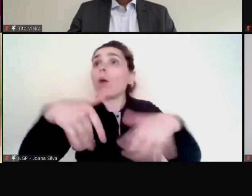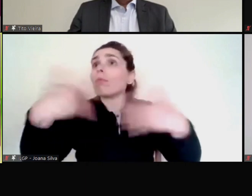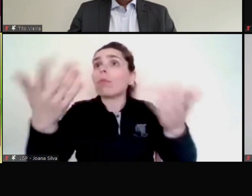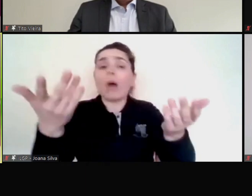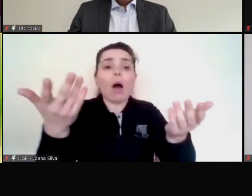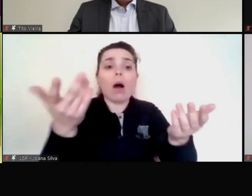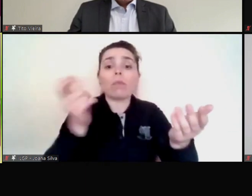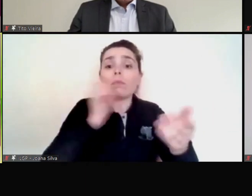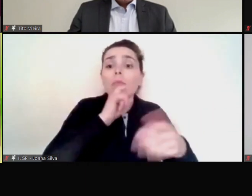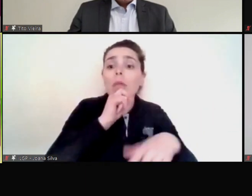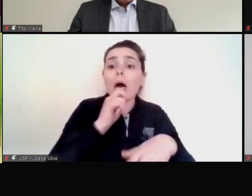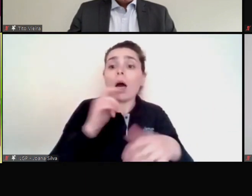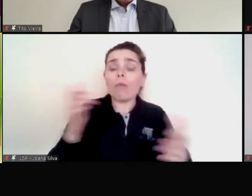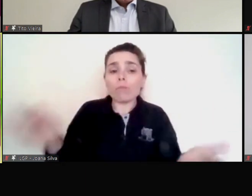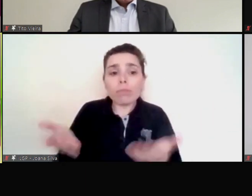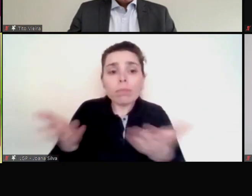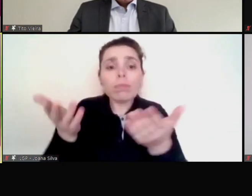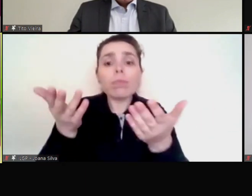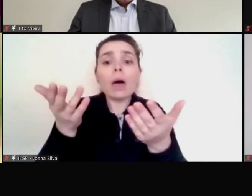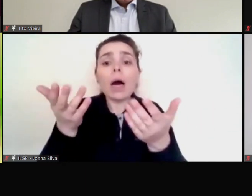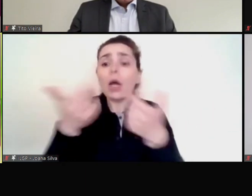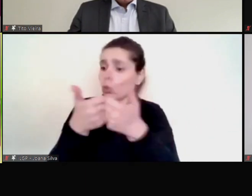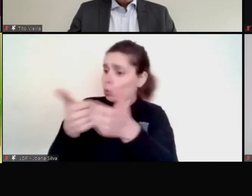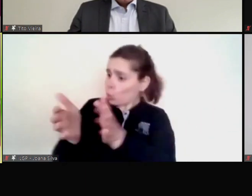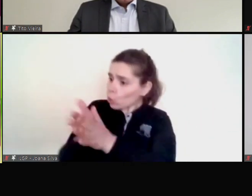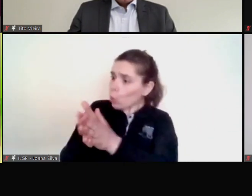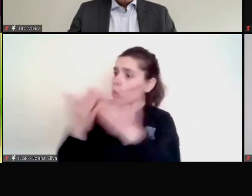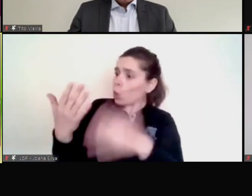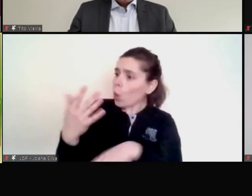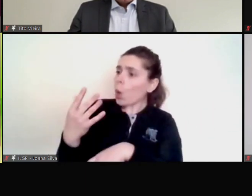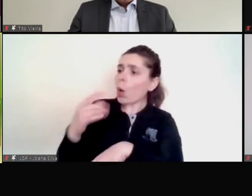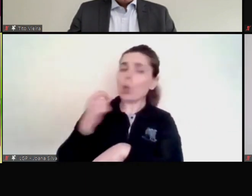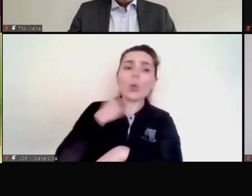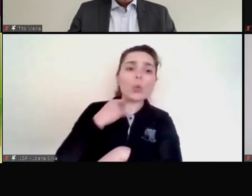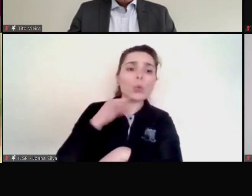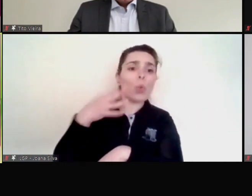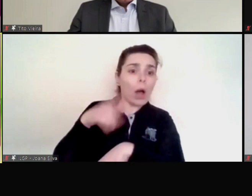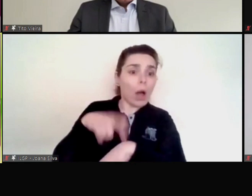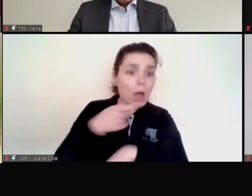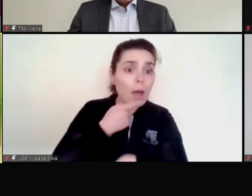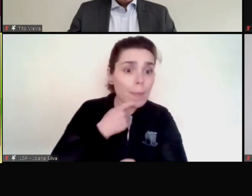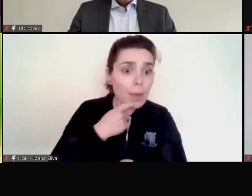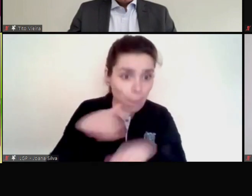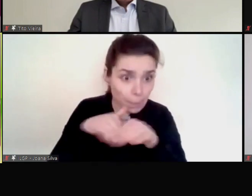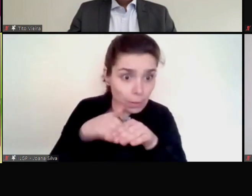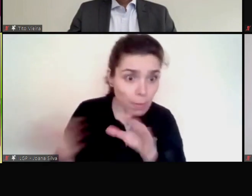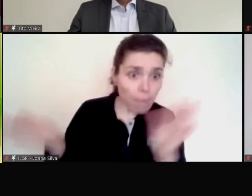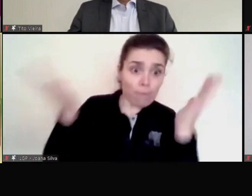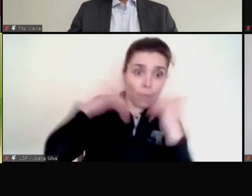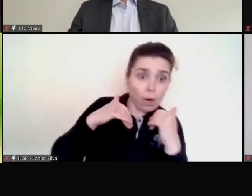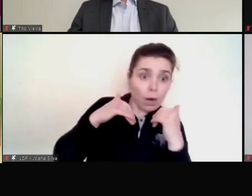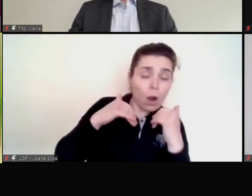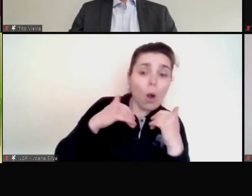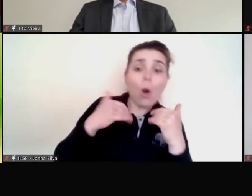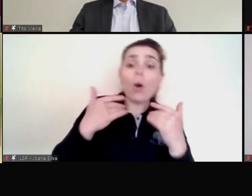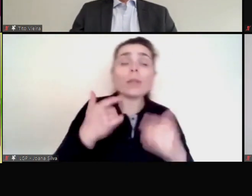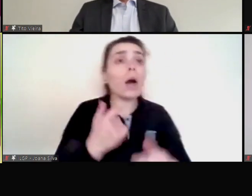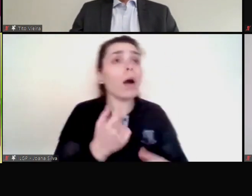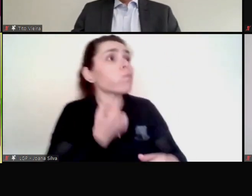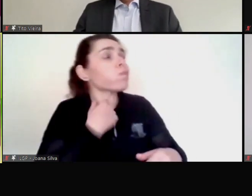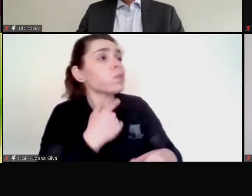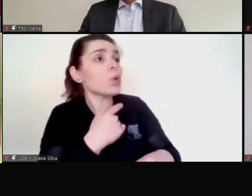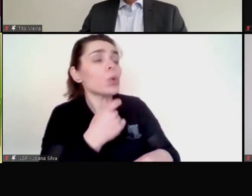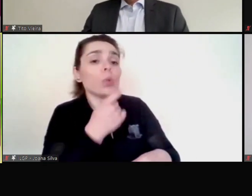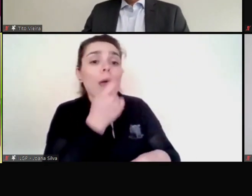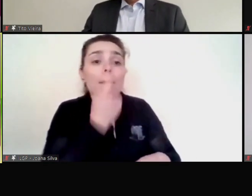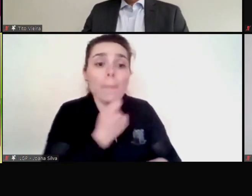até incentivar a execução, vamos todos fazer estes 4 cursos no mês de abril, agora vamos todos fazer aquele curso no mês de maio, podem